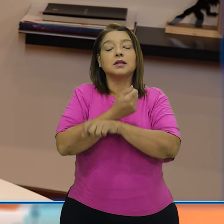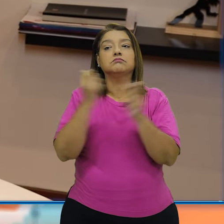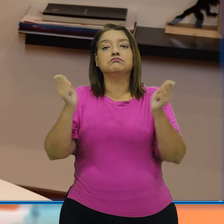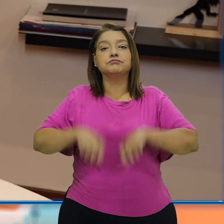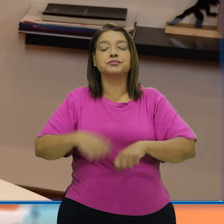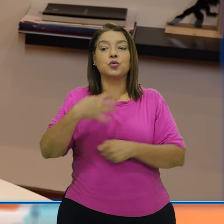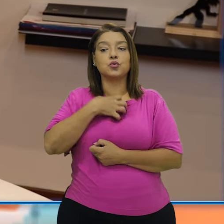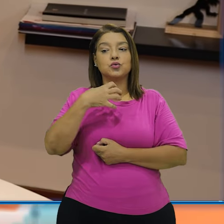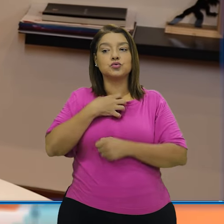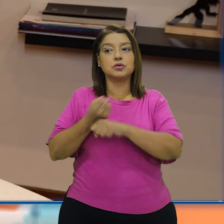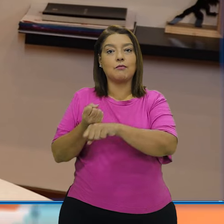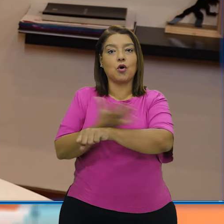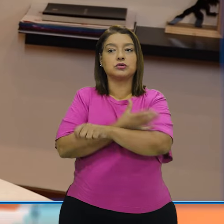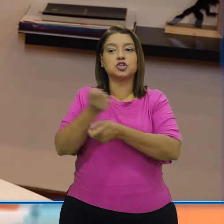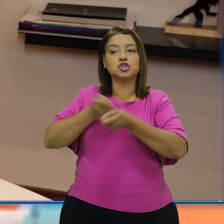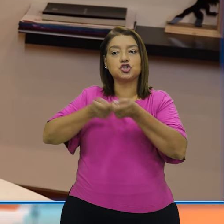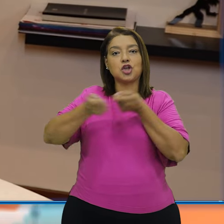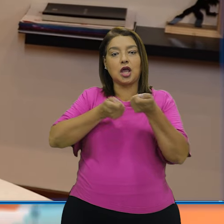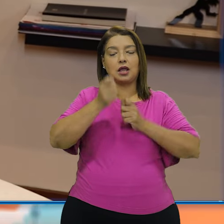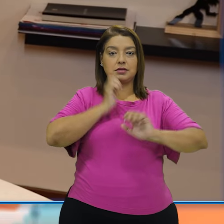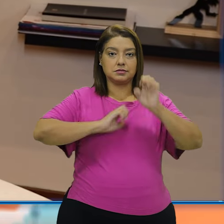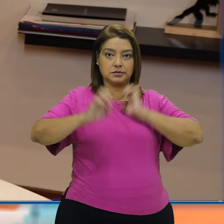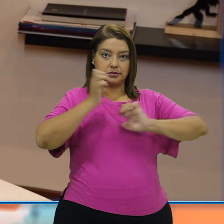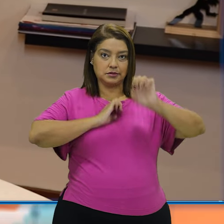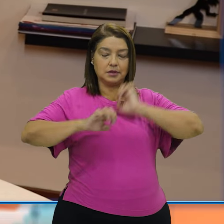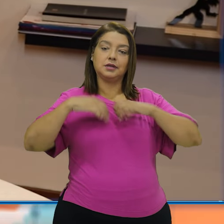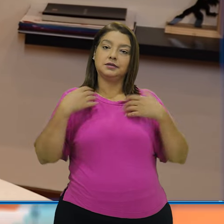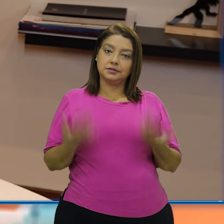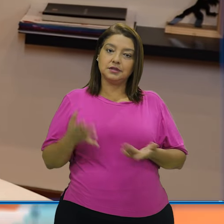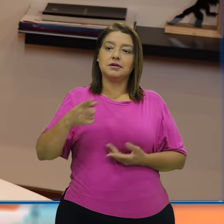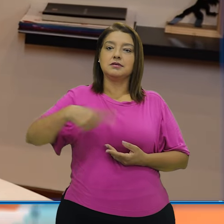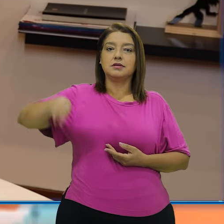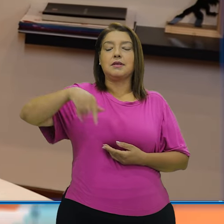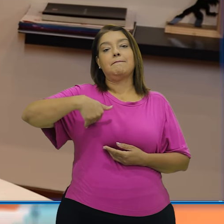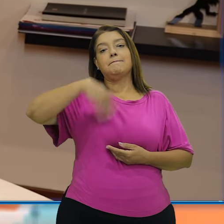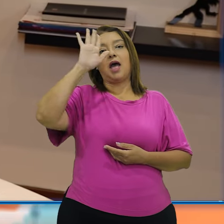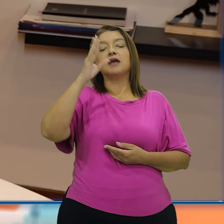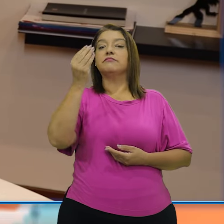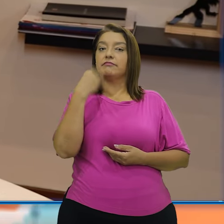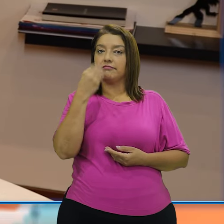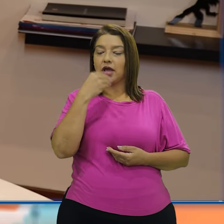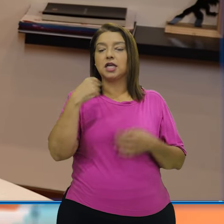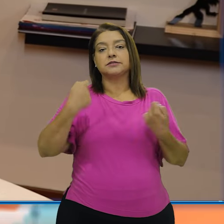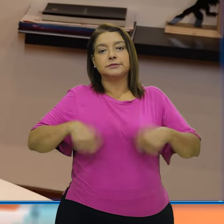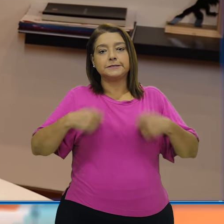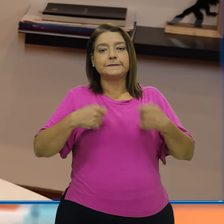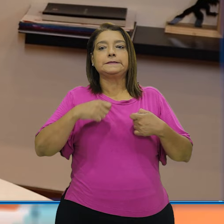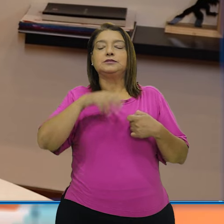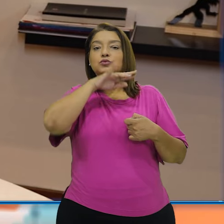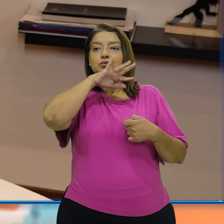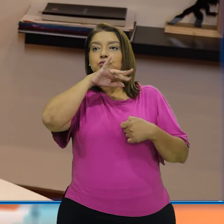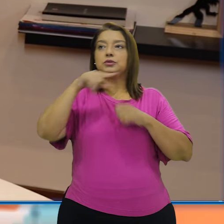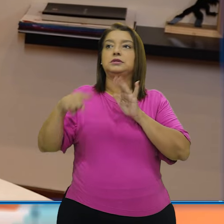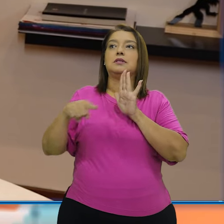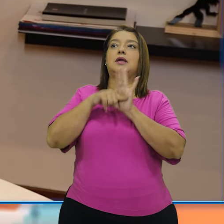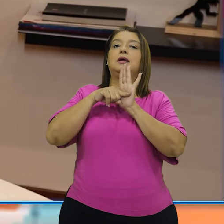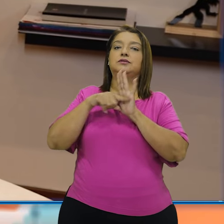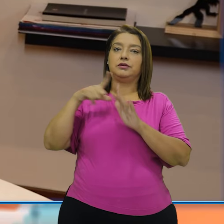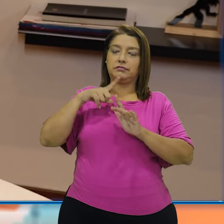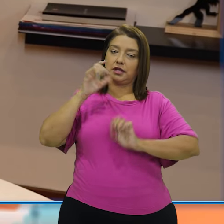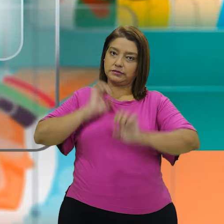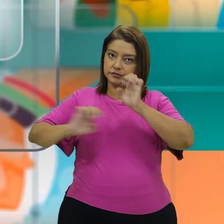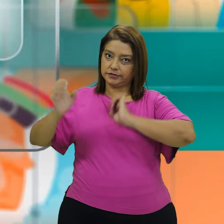emocional e de gerenciamento do estresse. Por isso, ainda são um público muito mais vulnerável aos efeitos negativos do estresse